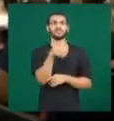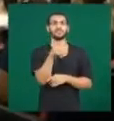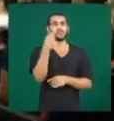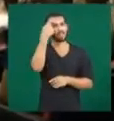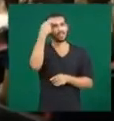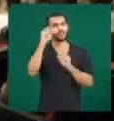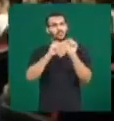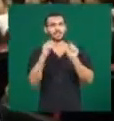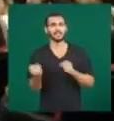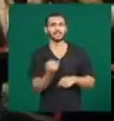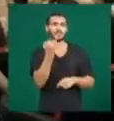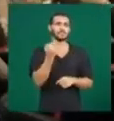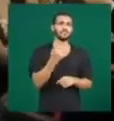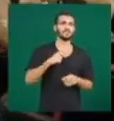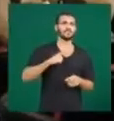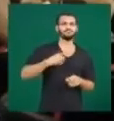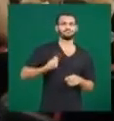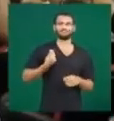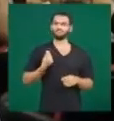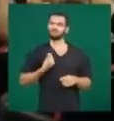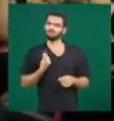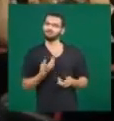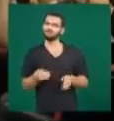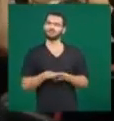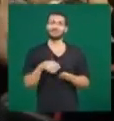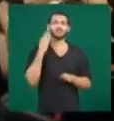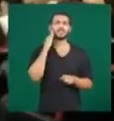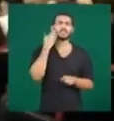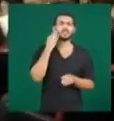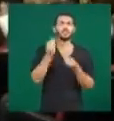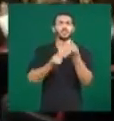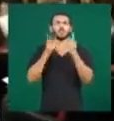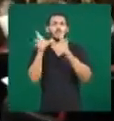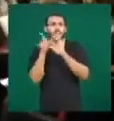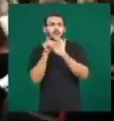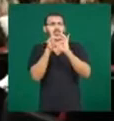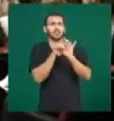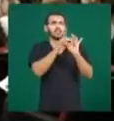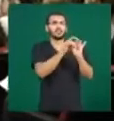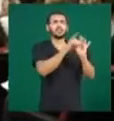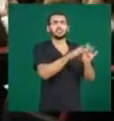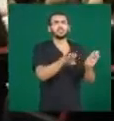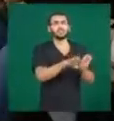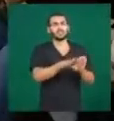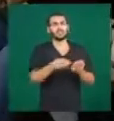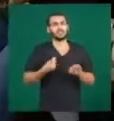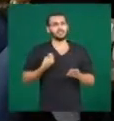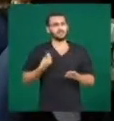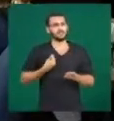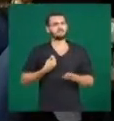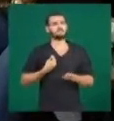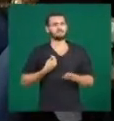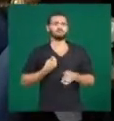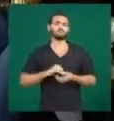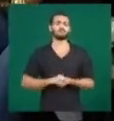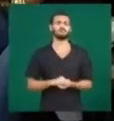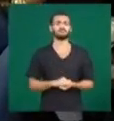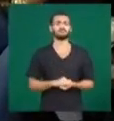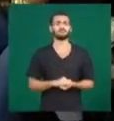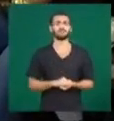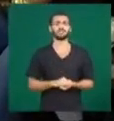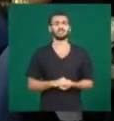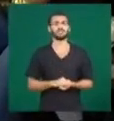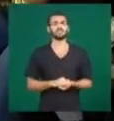acho muito importante vivenciar isso e entender esse contexto e estar participando dele ativamente. Eliamara explica que o CEPAI